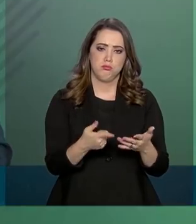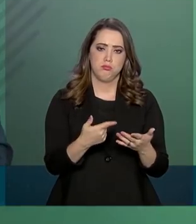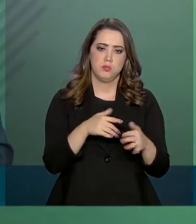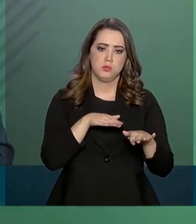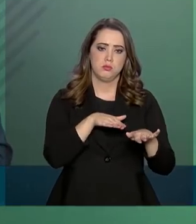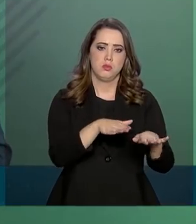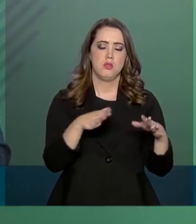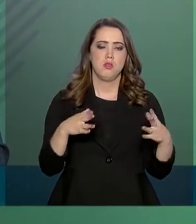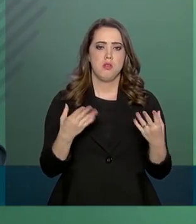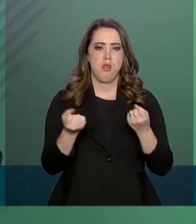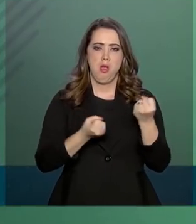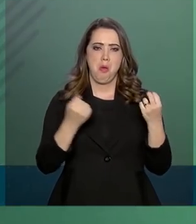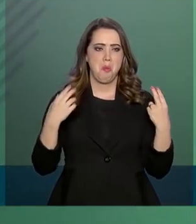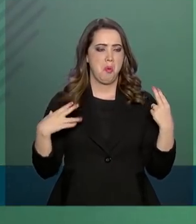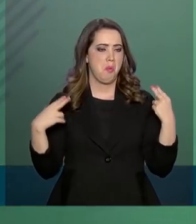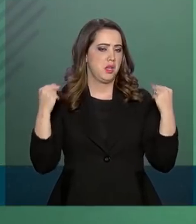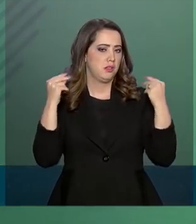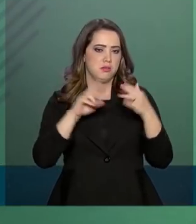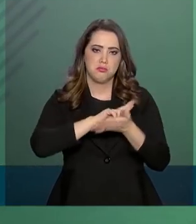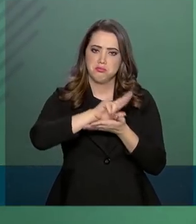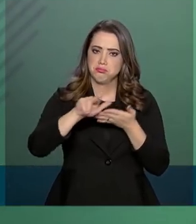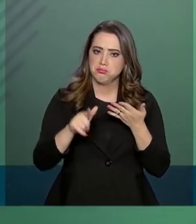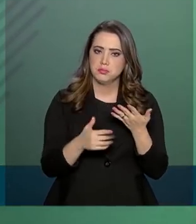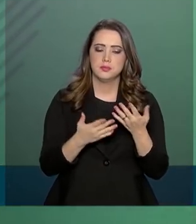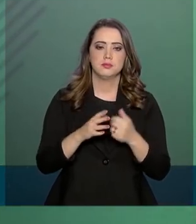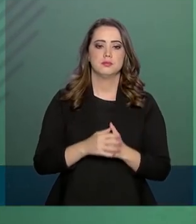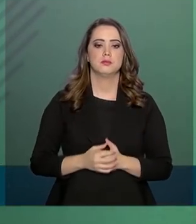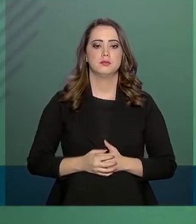habilitação é de cerca de certo